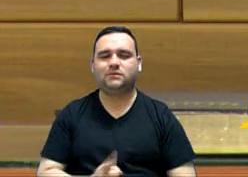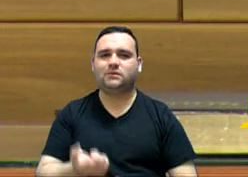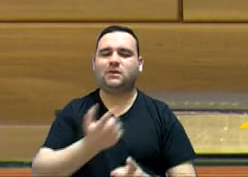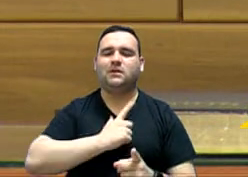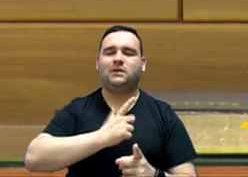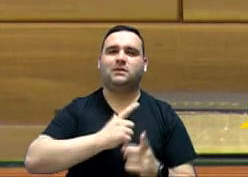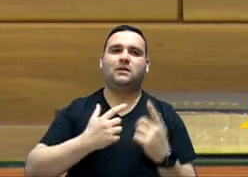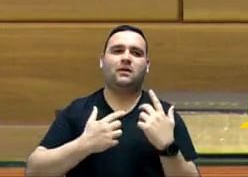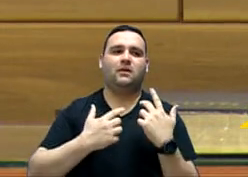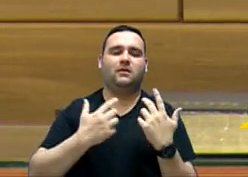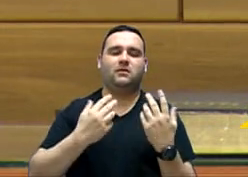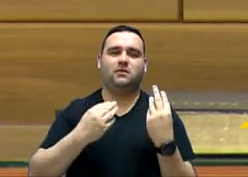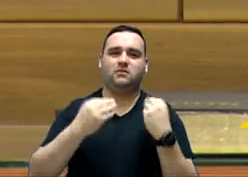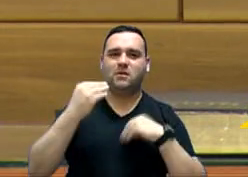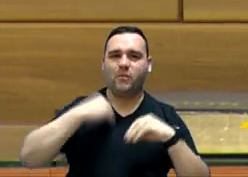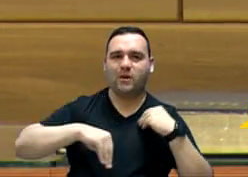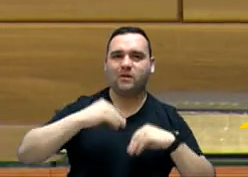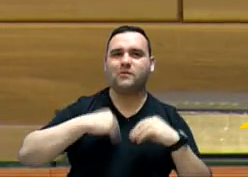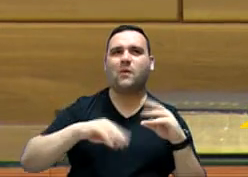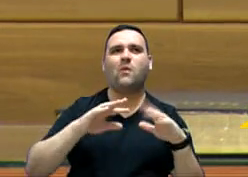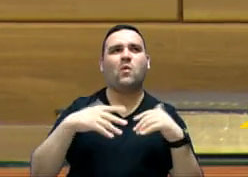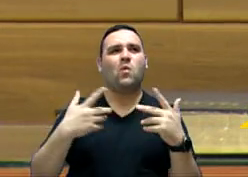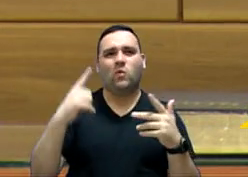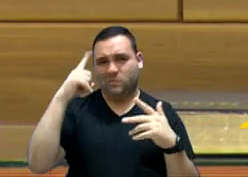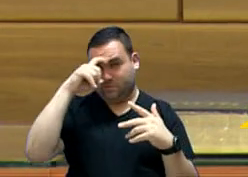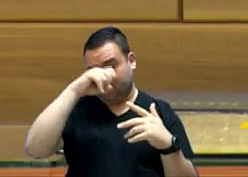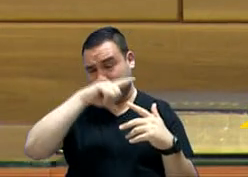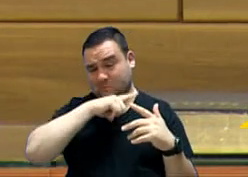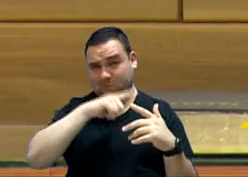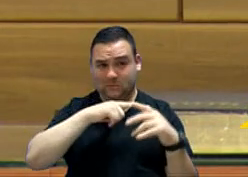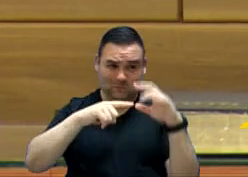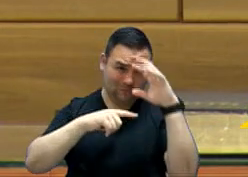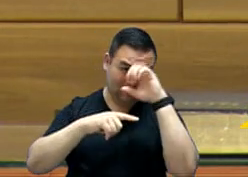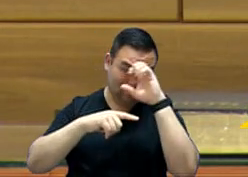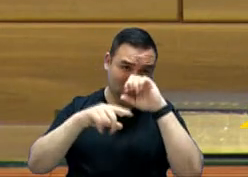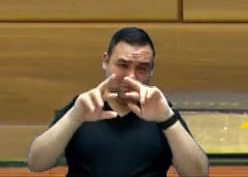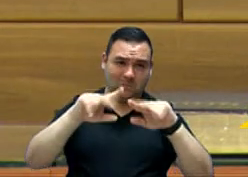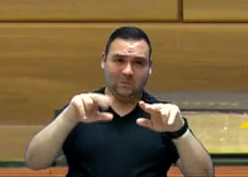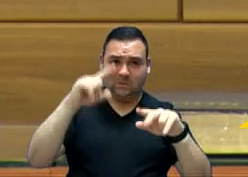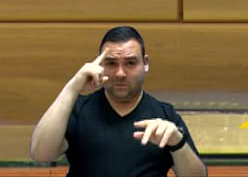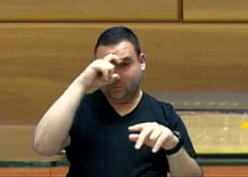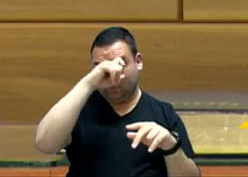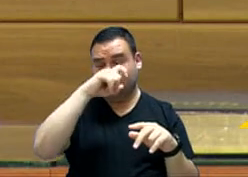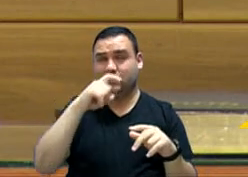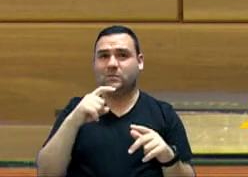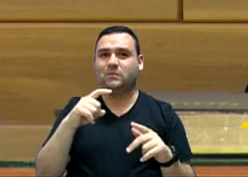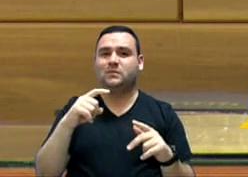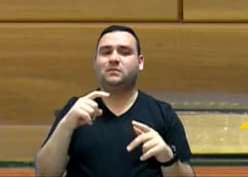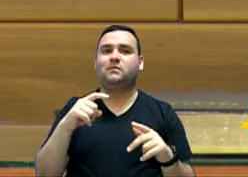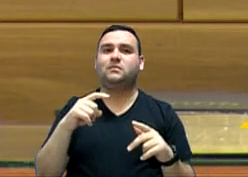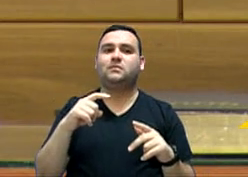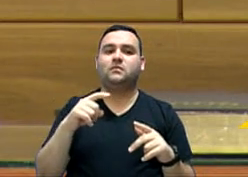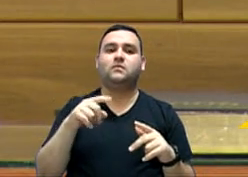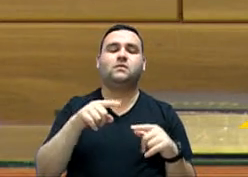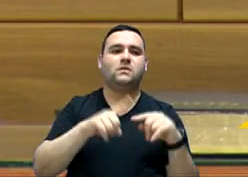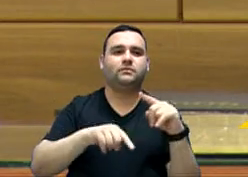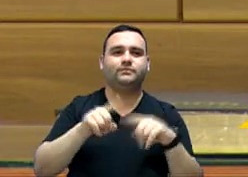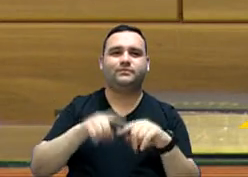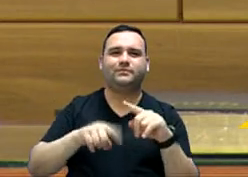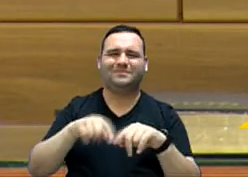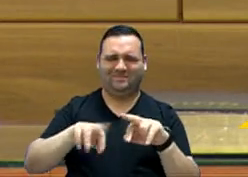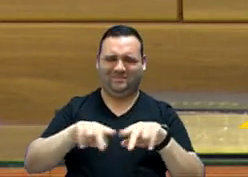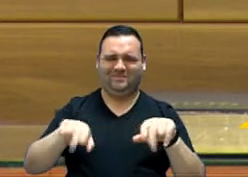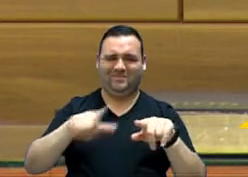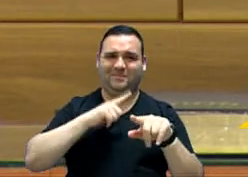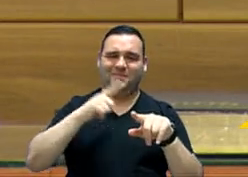algum tipo de transtorno, alguma dificuldade na aprendizagem, os utensílios, lá